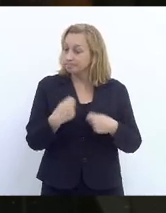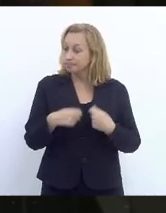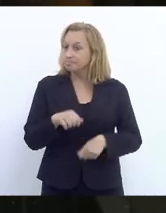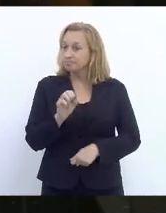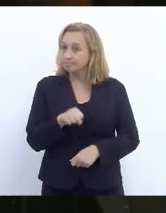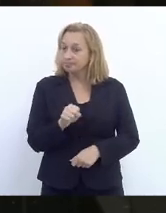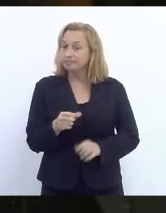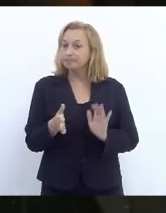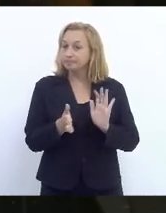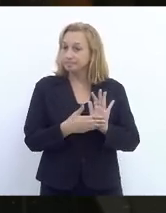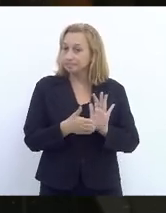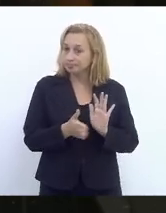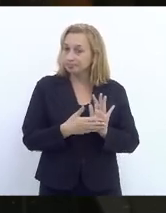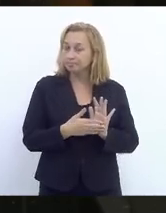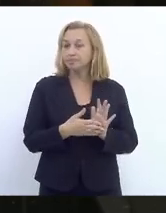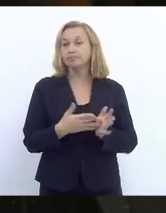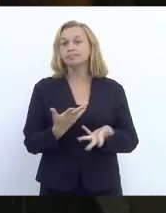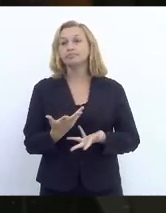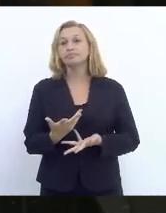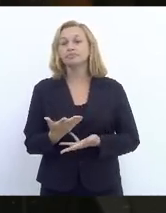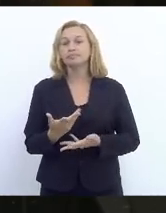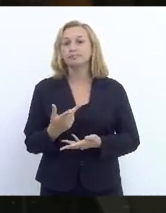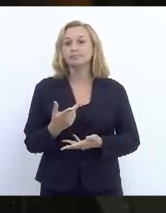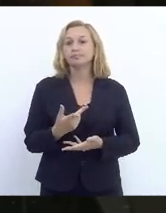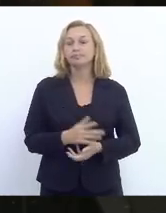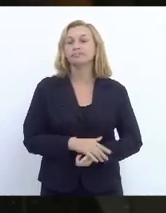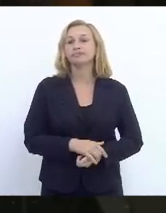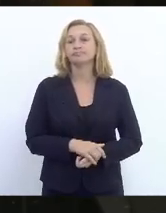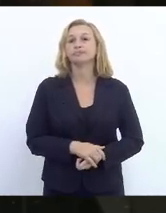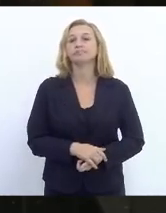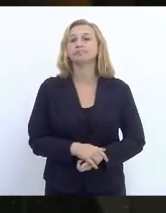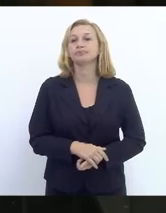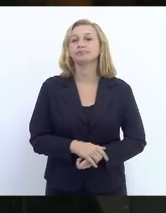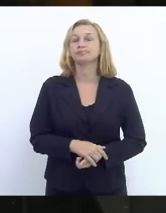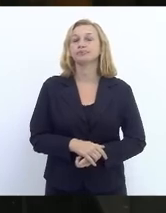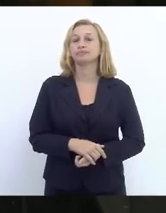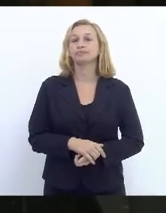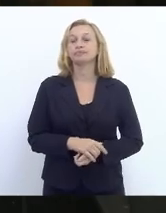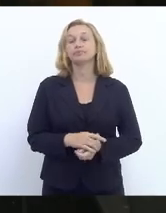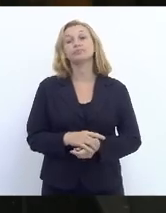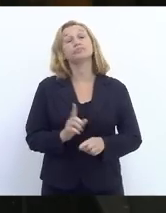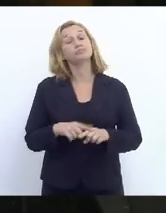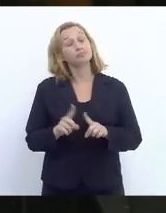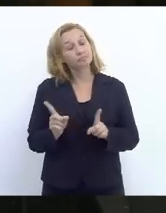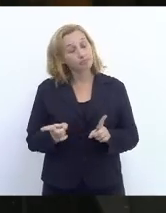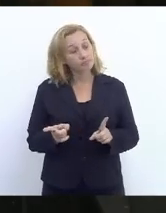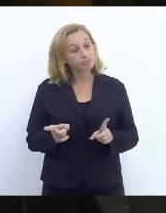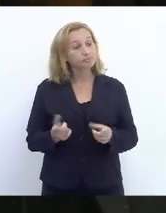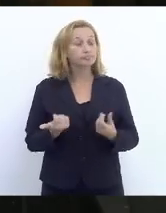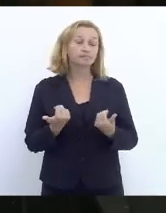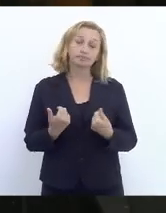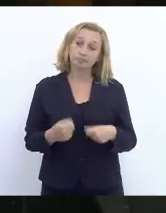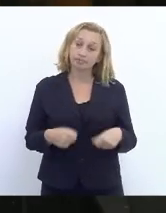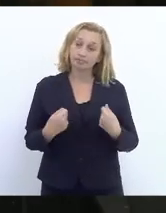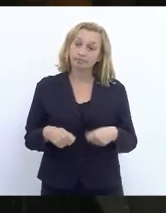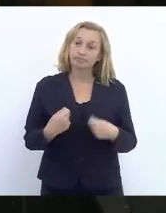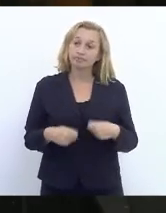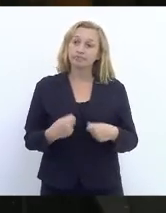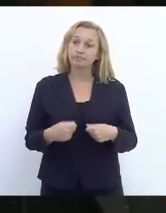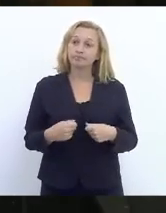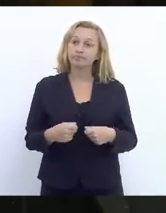de protesto de nação de propostas mas também São Jorge necessários